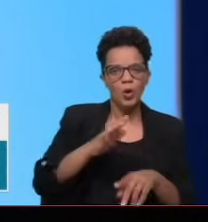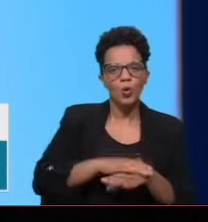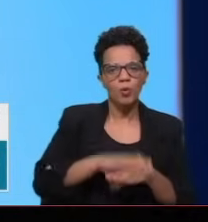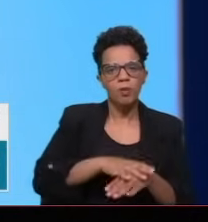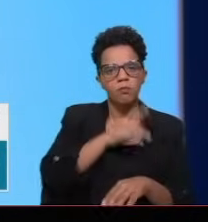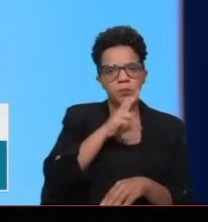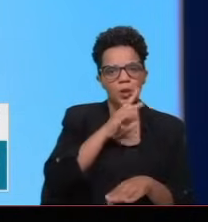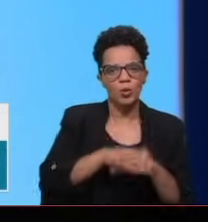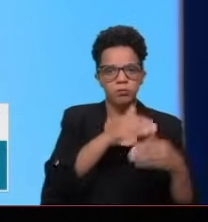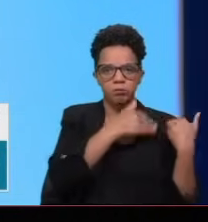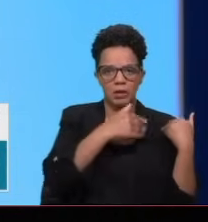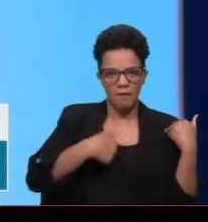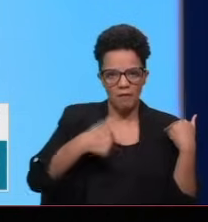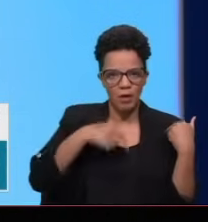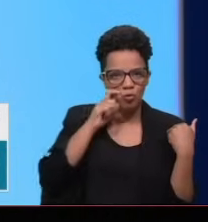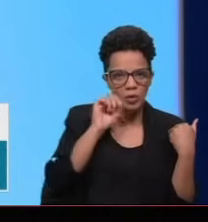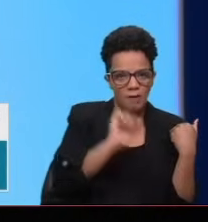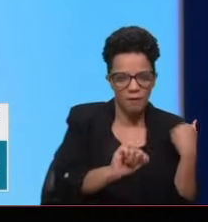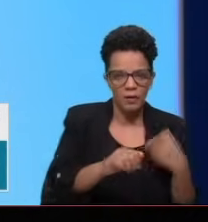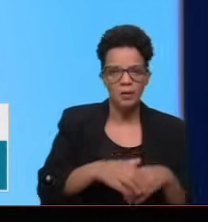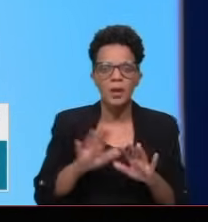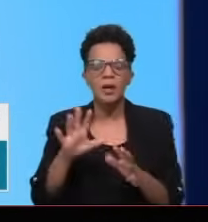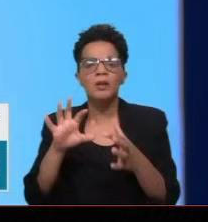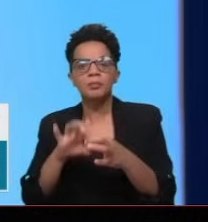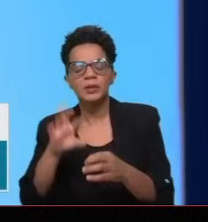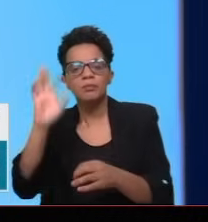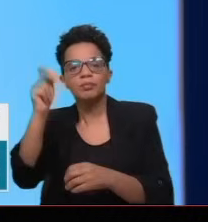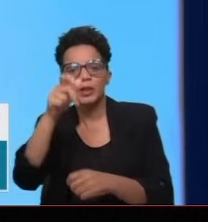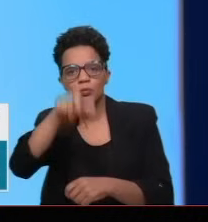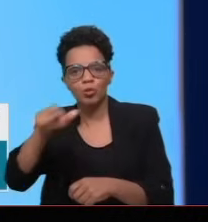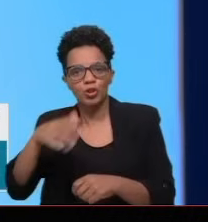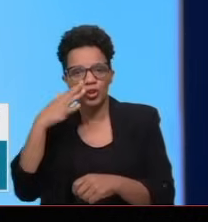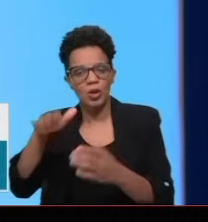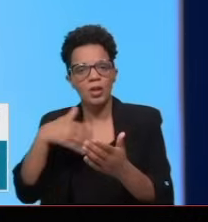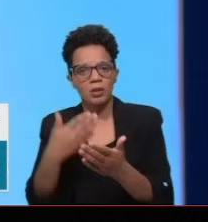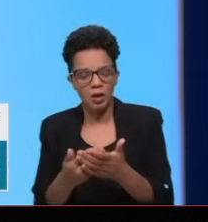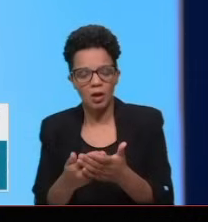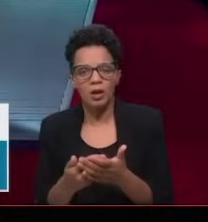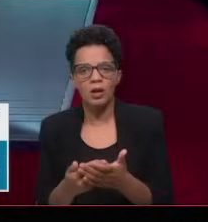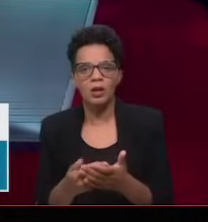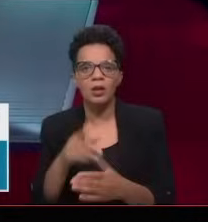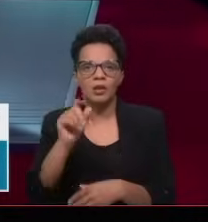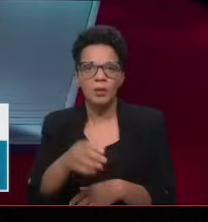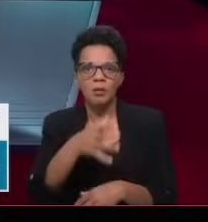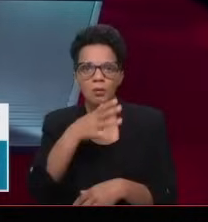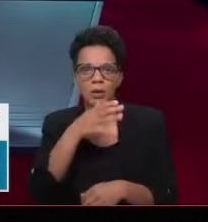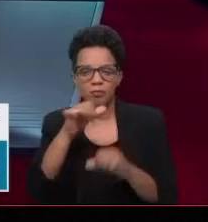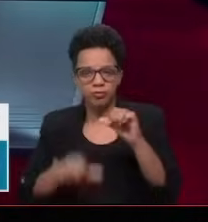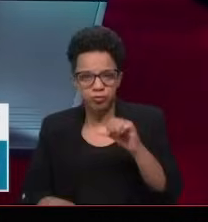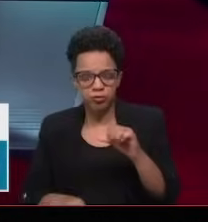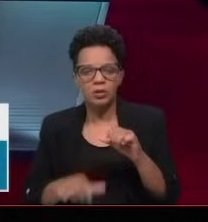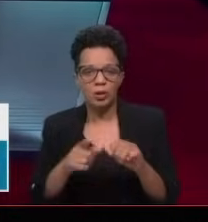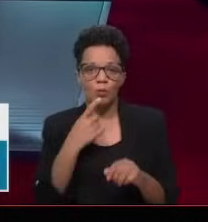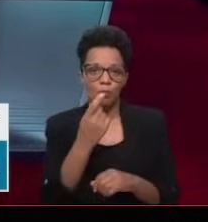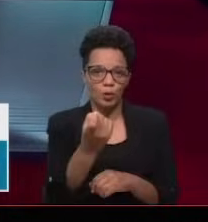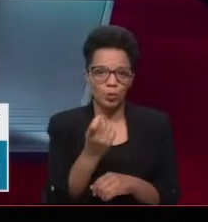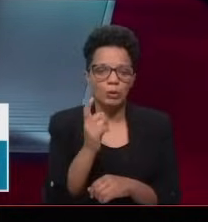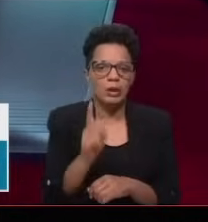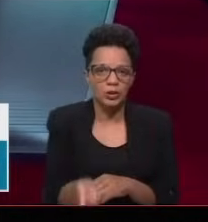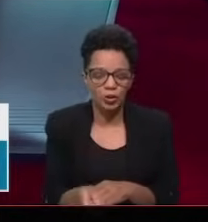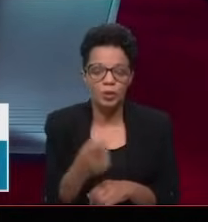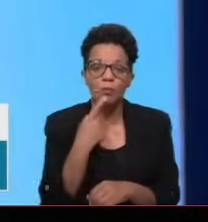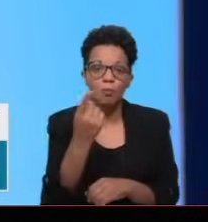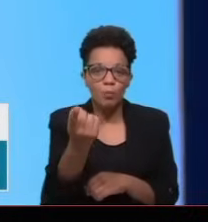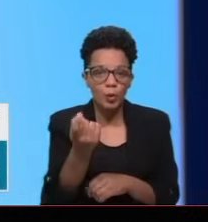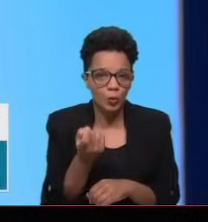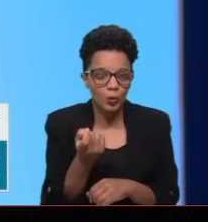pelas suas de segurança em relação im o que acontece aos Imigrantes muitas vezes também o discurso da Extrema direita a minha pergunta é é